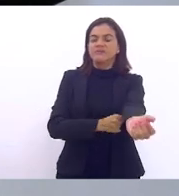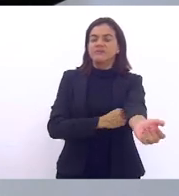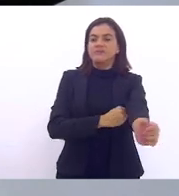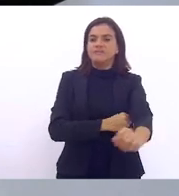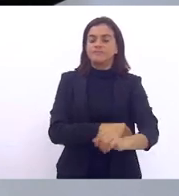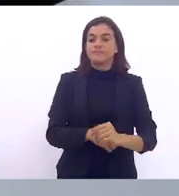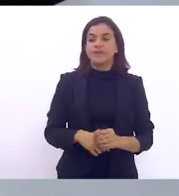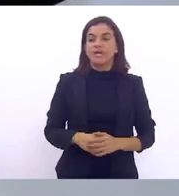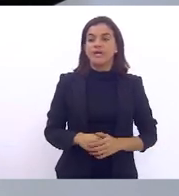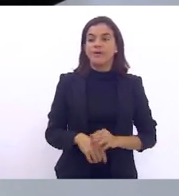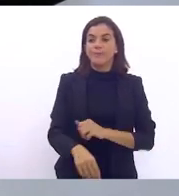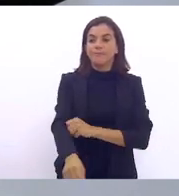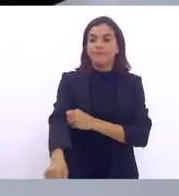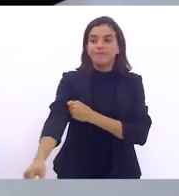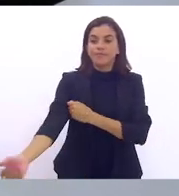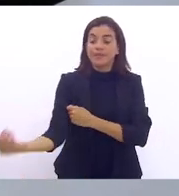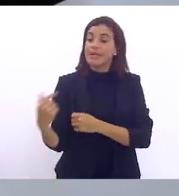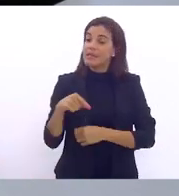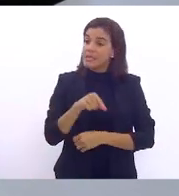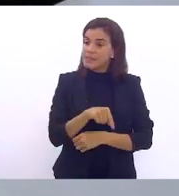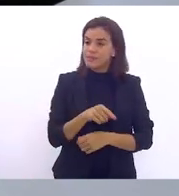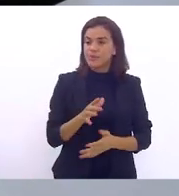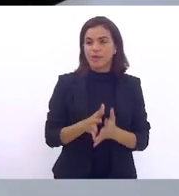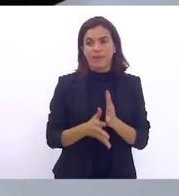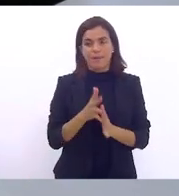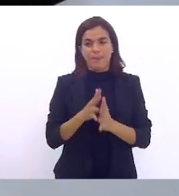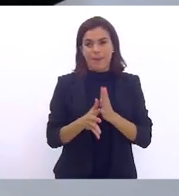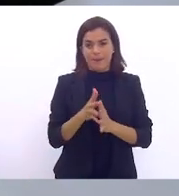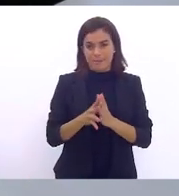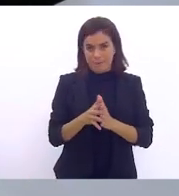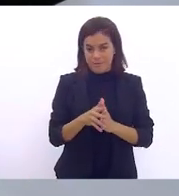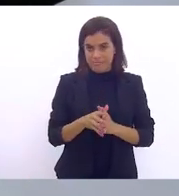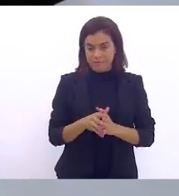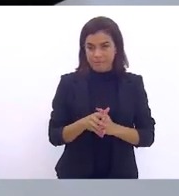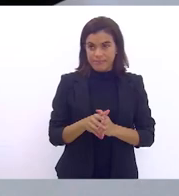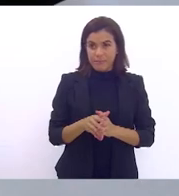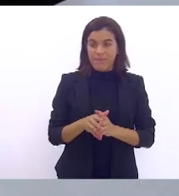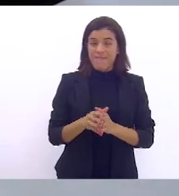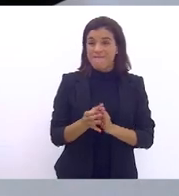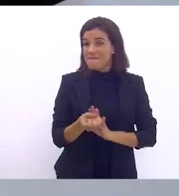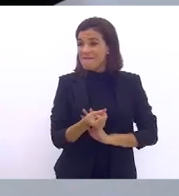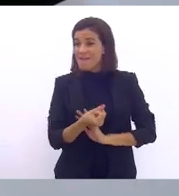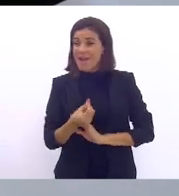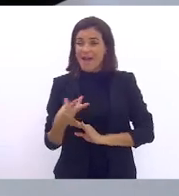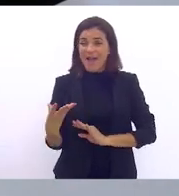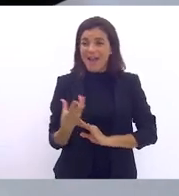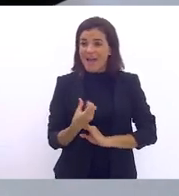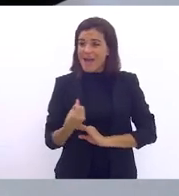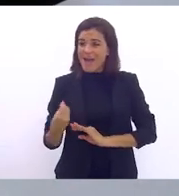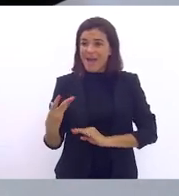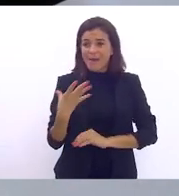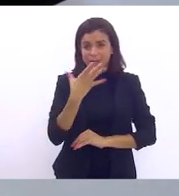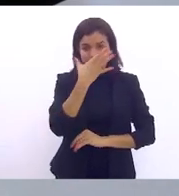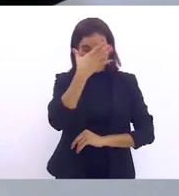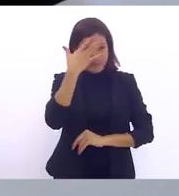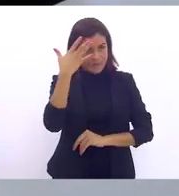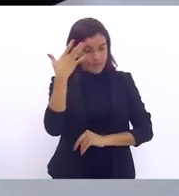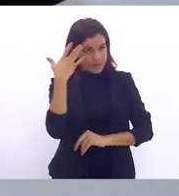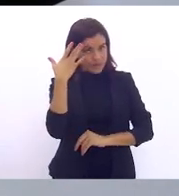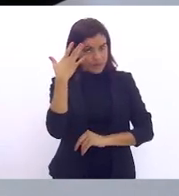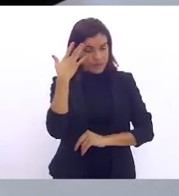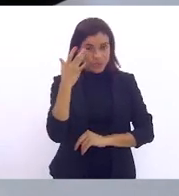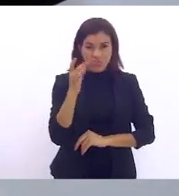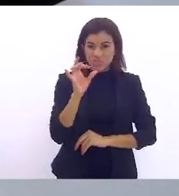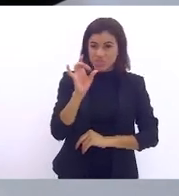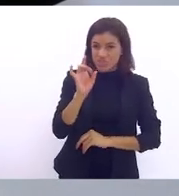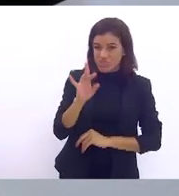isso vem atrapalhando não só inúmeras centenas milhares de pessoas não só